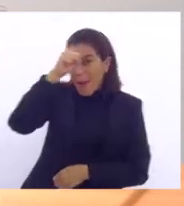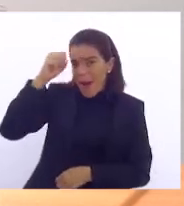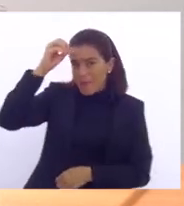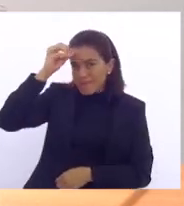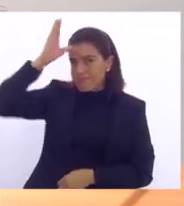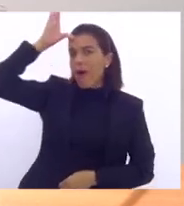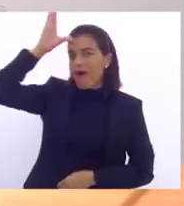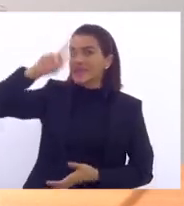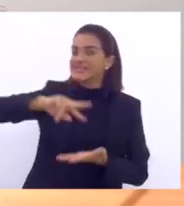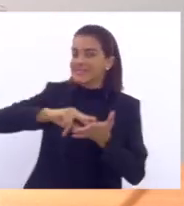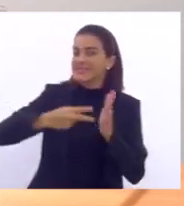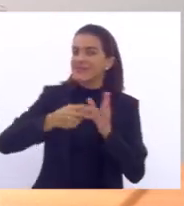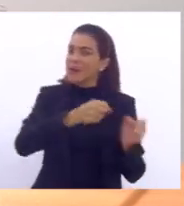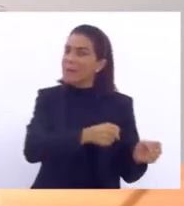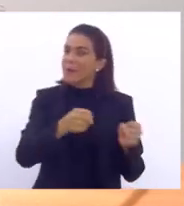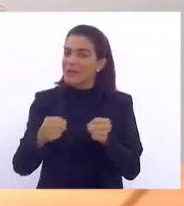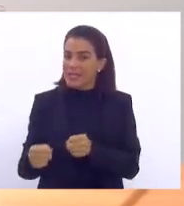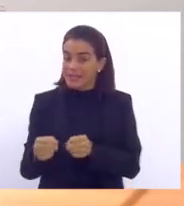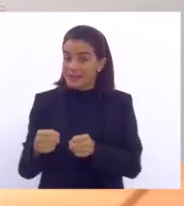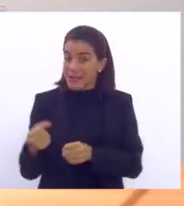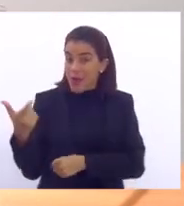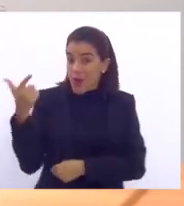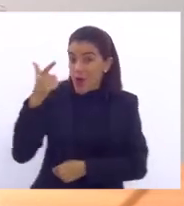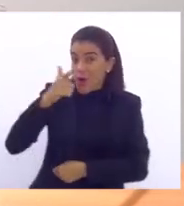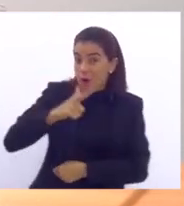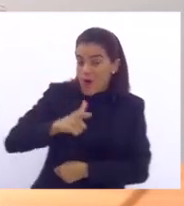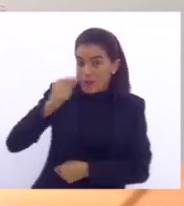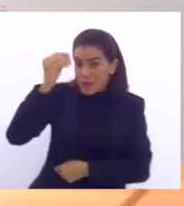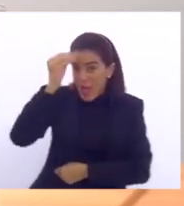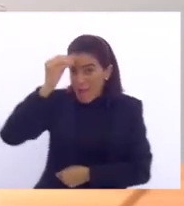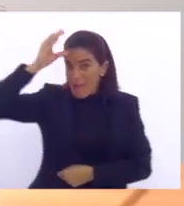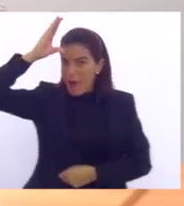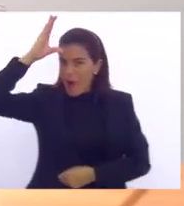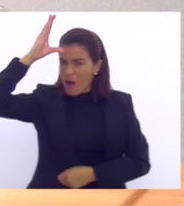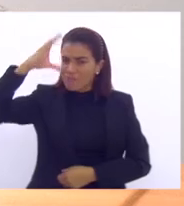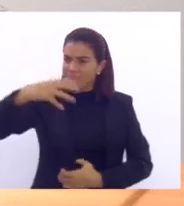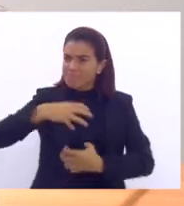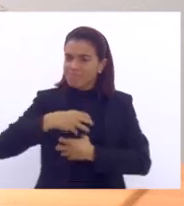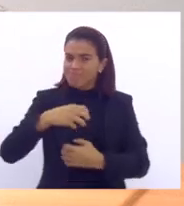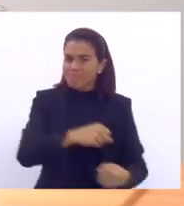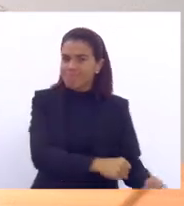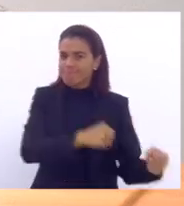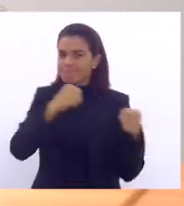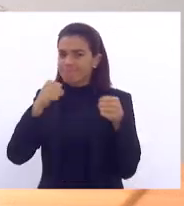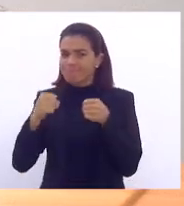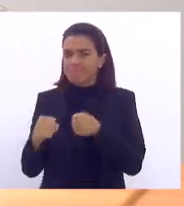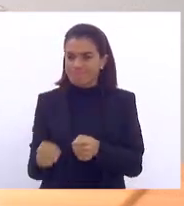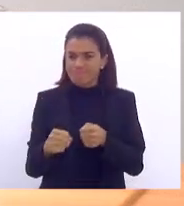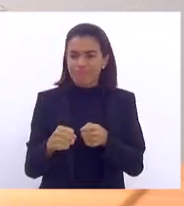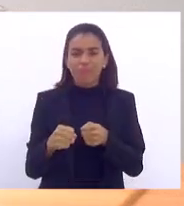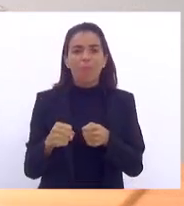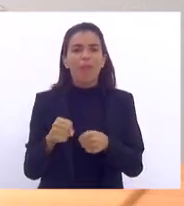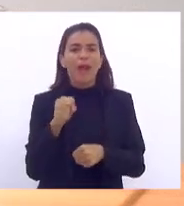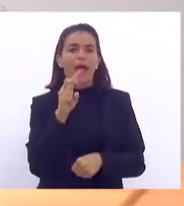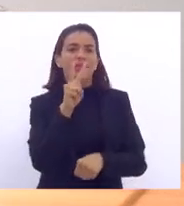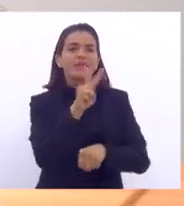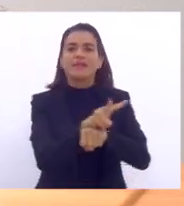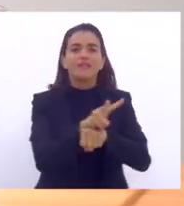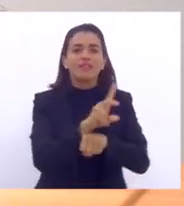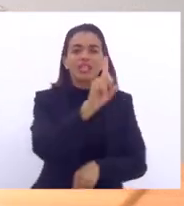é poder e quando a gente detém esse conhecimento a gente fica mais poderoso cada vez mais para defender os